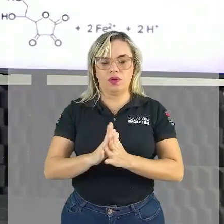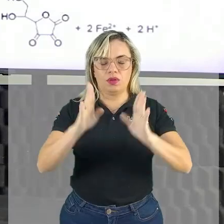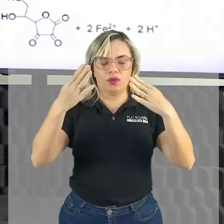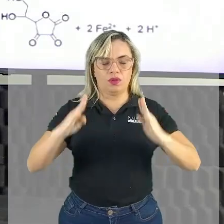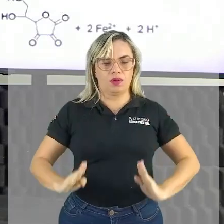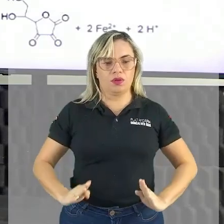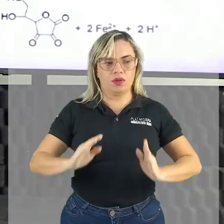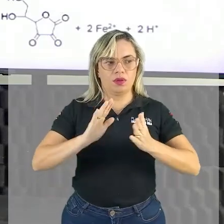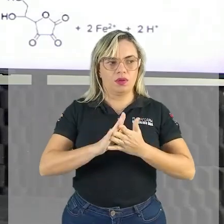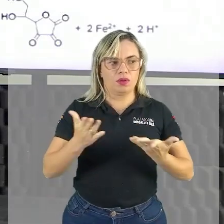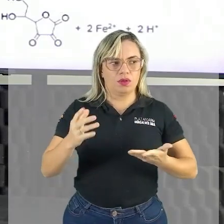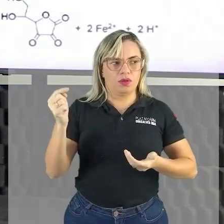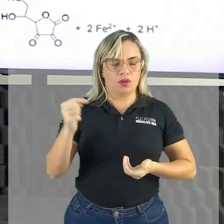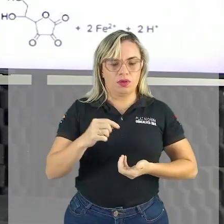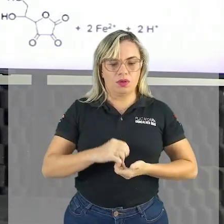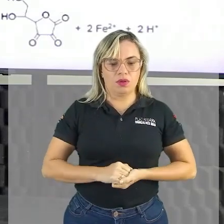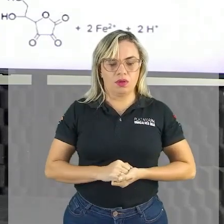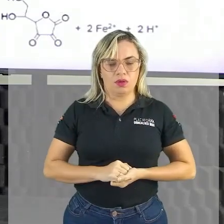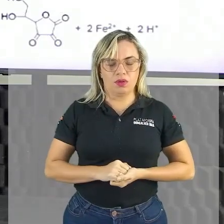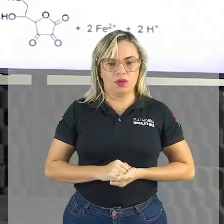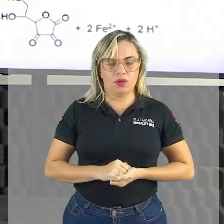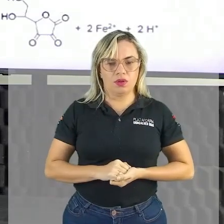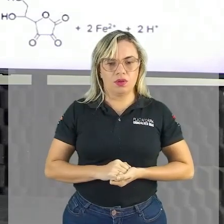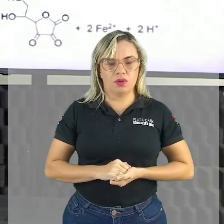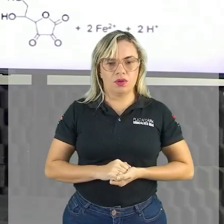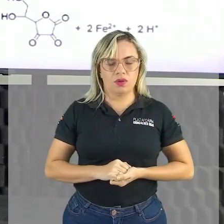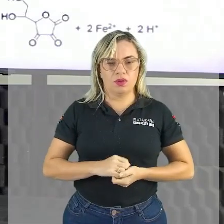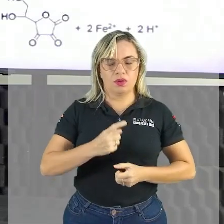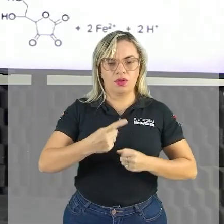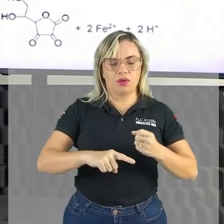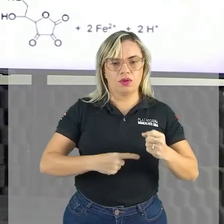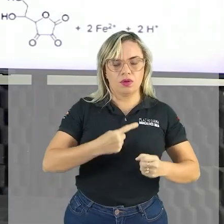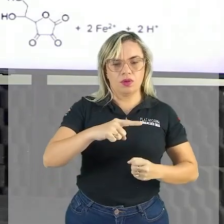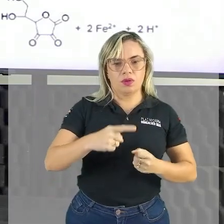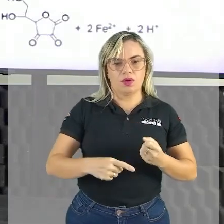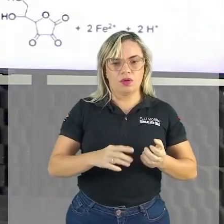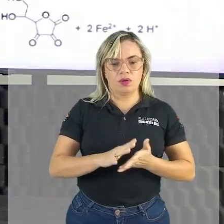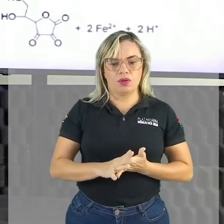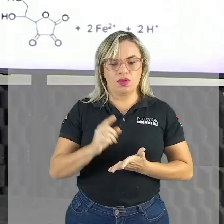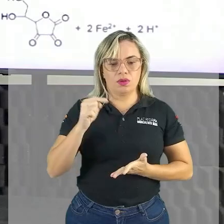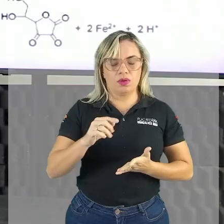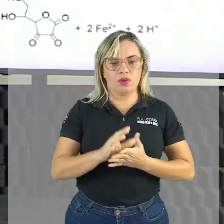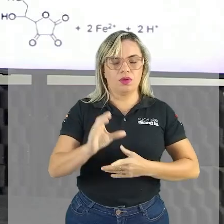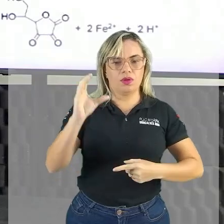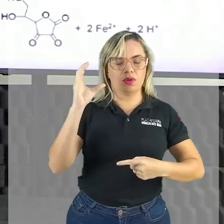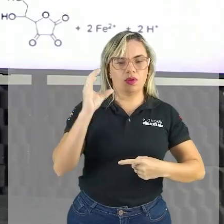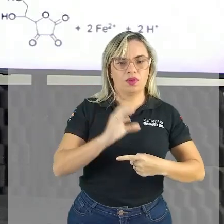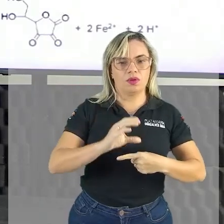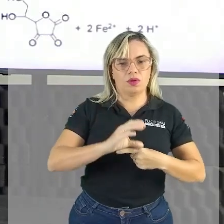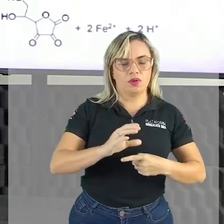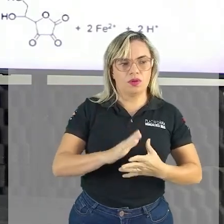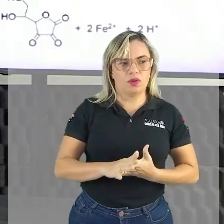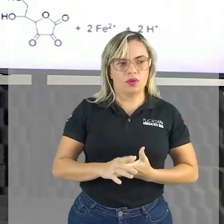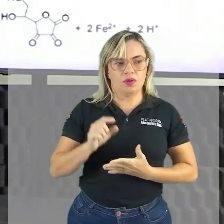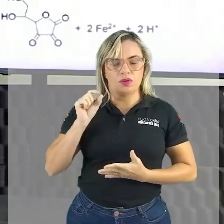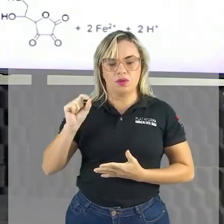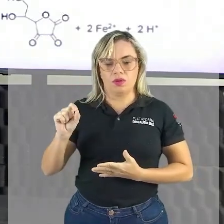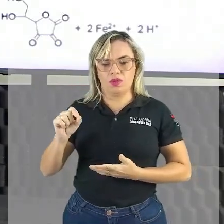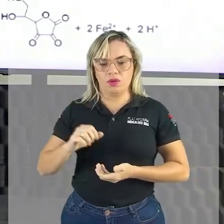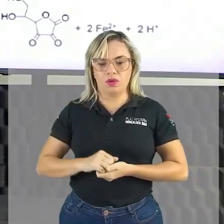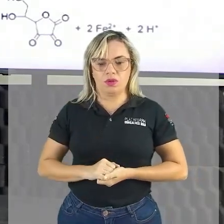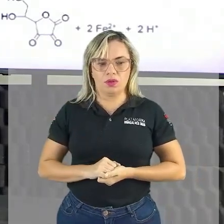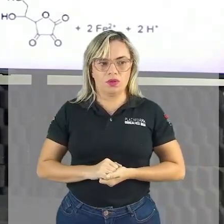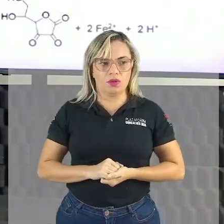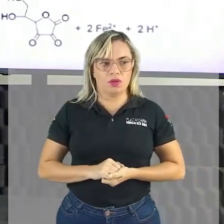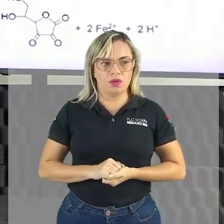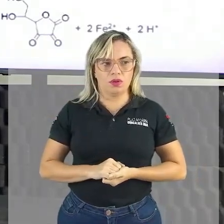que o átomo, o elemento que vai mudar seu NOx é o carbono. Então, o carbono que está aqui e o carbono